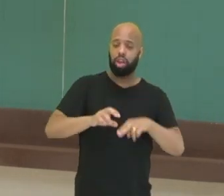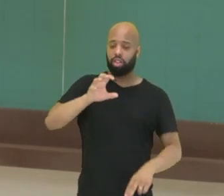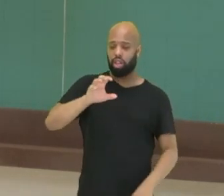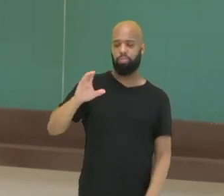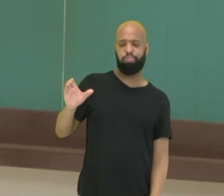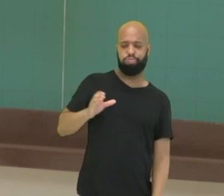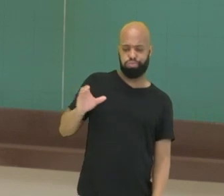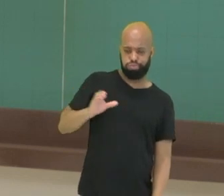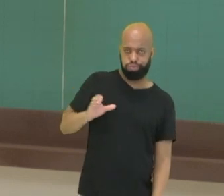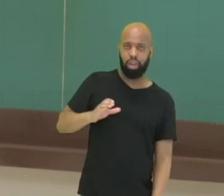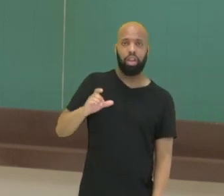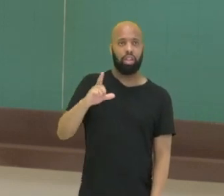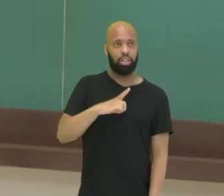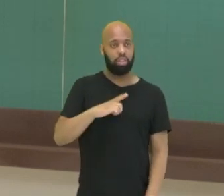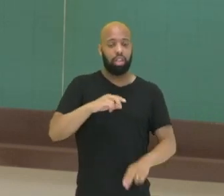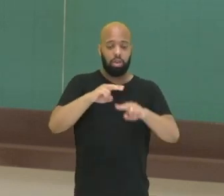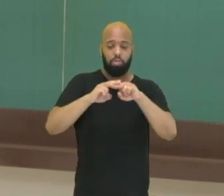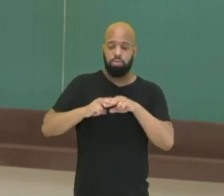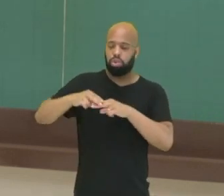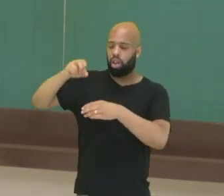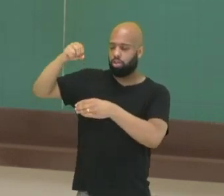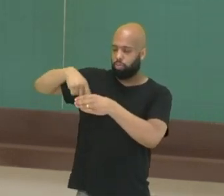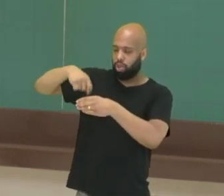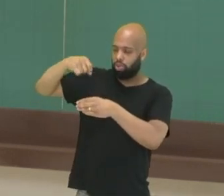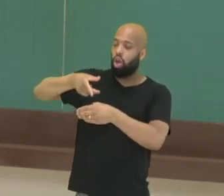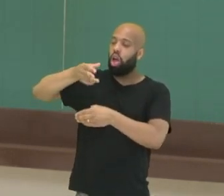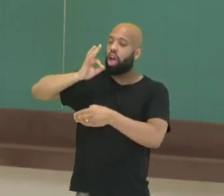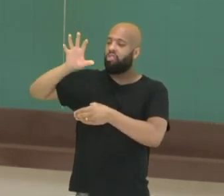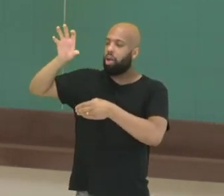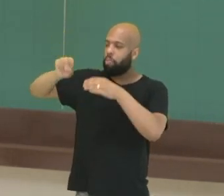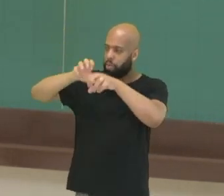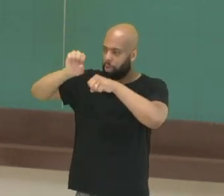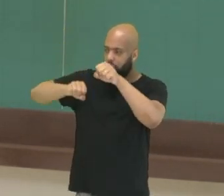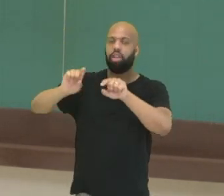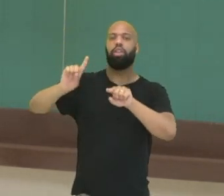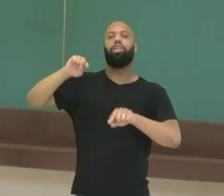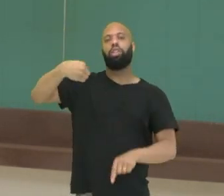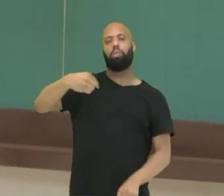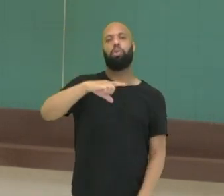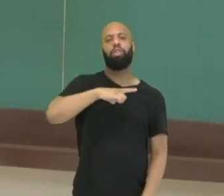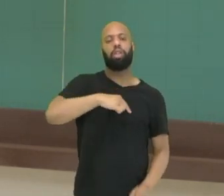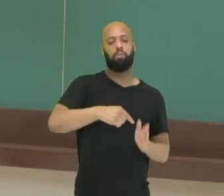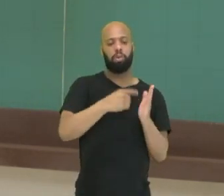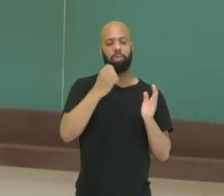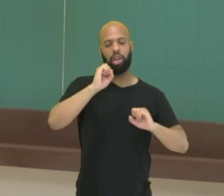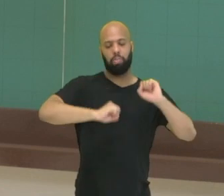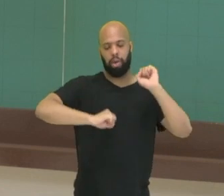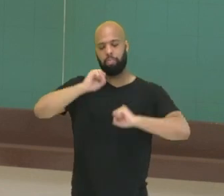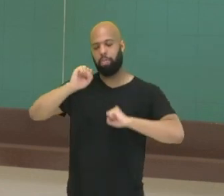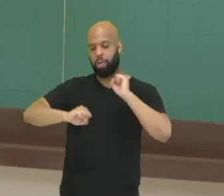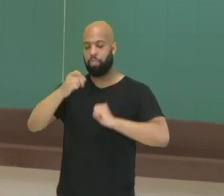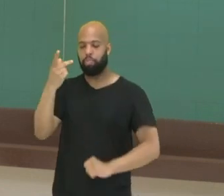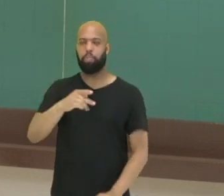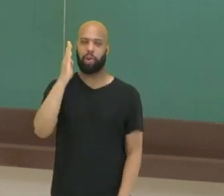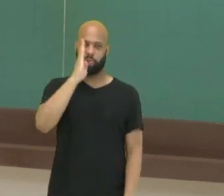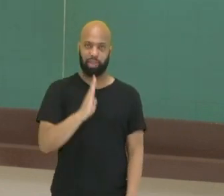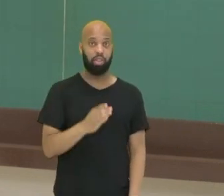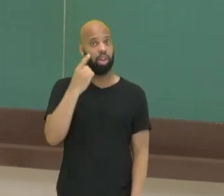riqueza acumulada com o cultivo de café no Sudeste, é que se instalam depois as primeiras fábricas no Brasil. Então, veja o